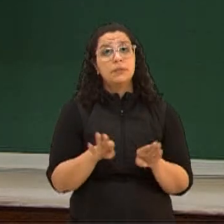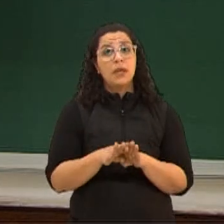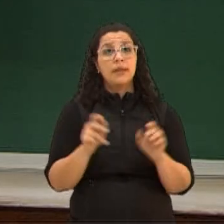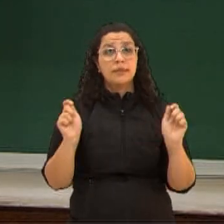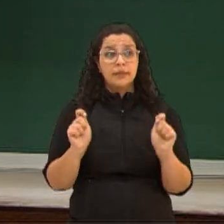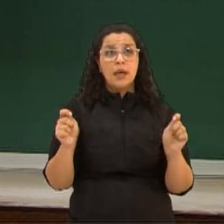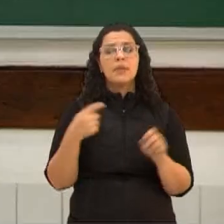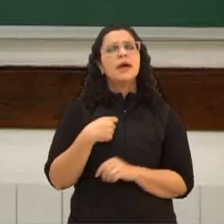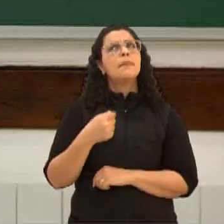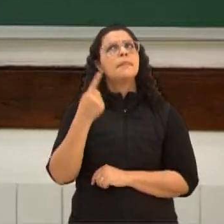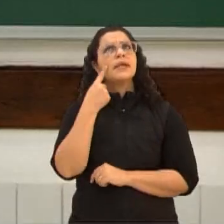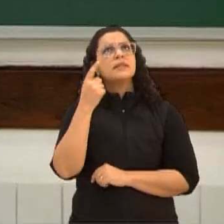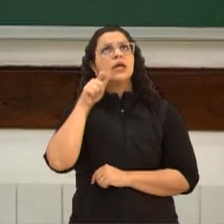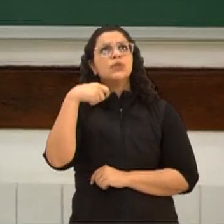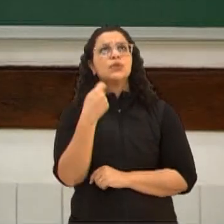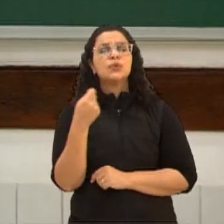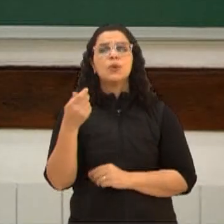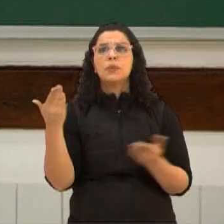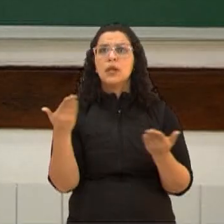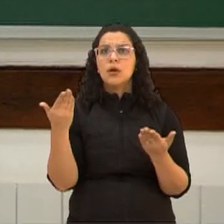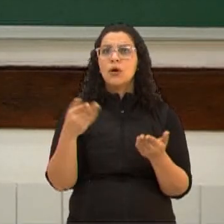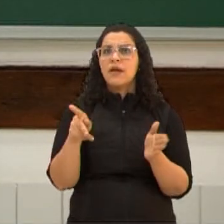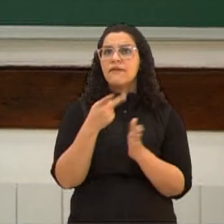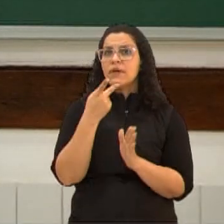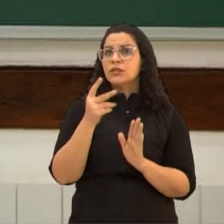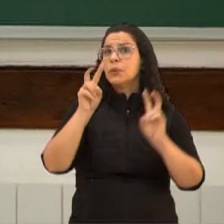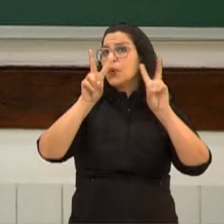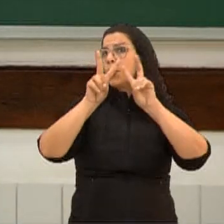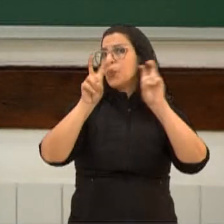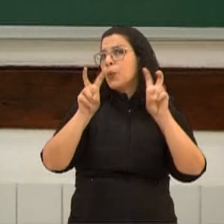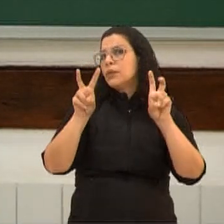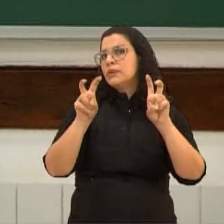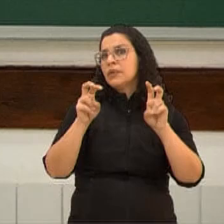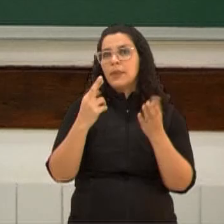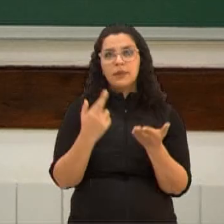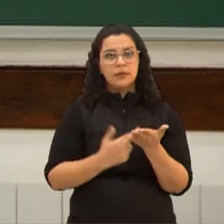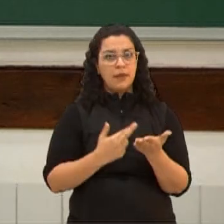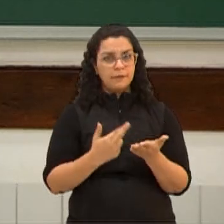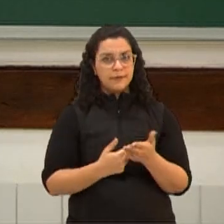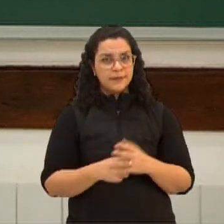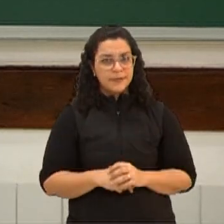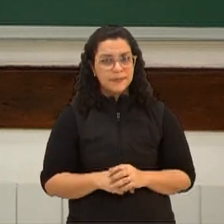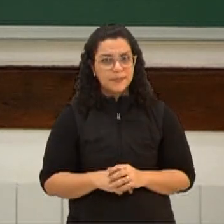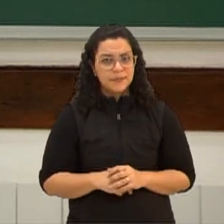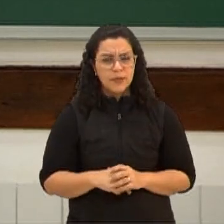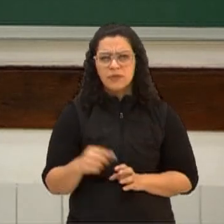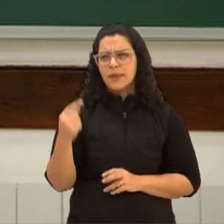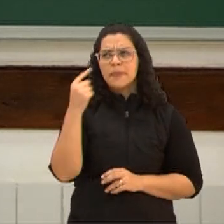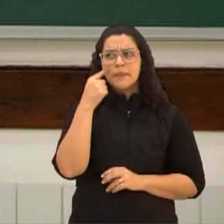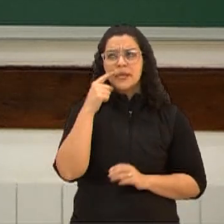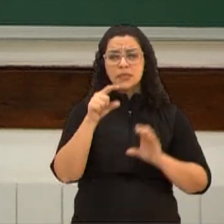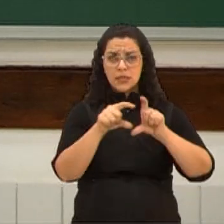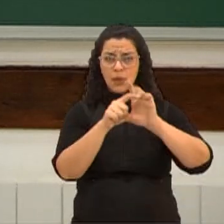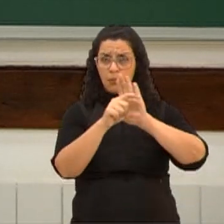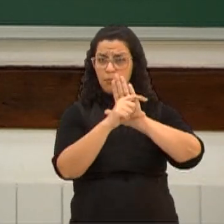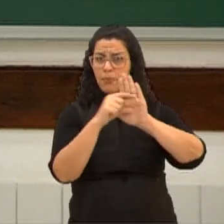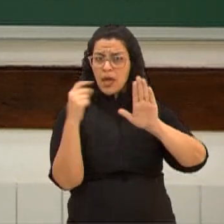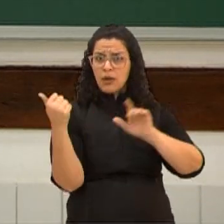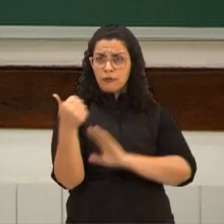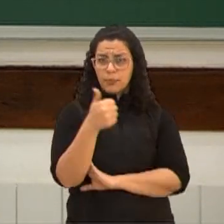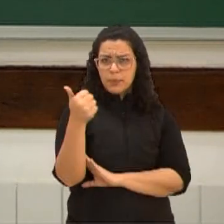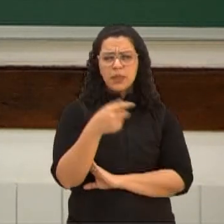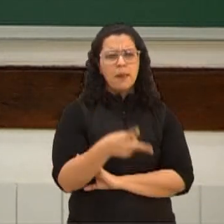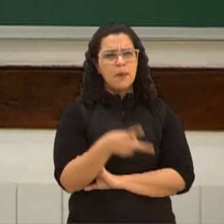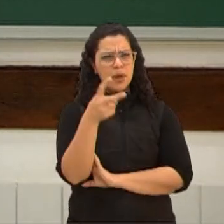hipóteses podemos levantar a respeito do tema do periódico. Será que só por esse primeiro parágrafo eu